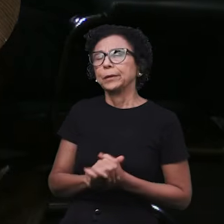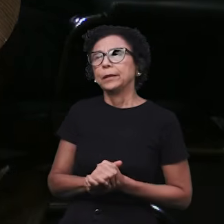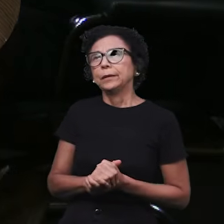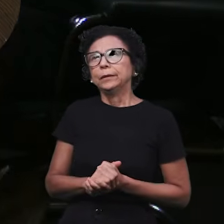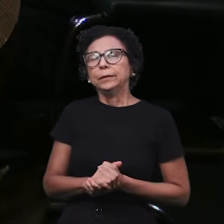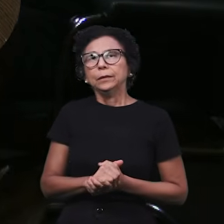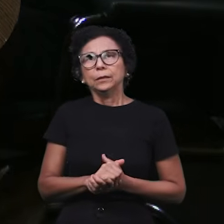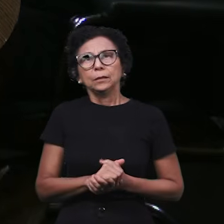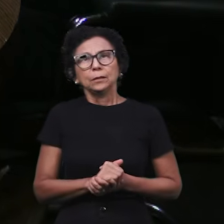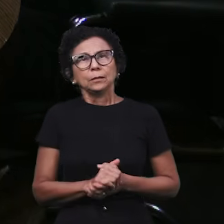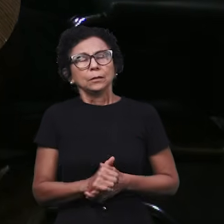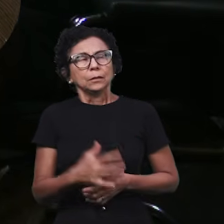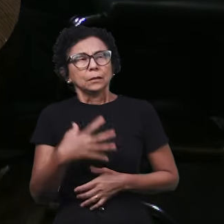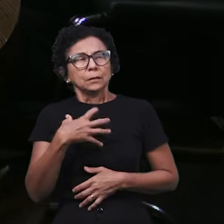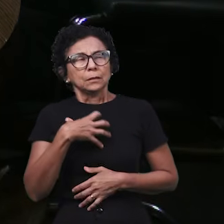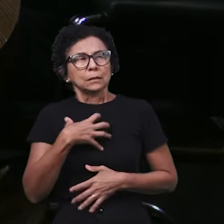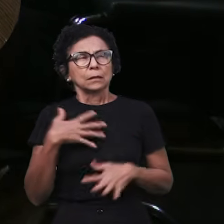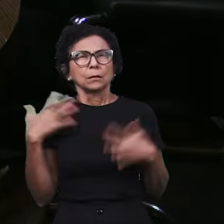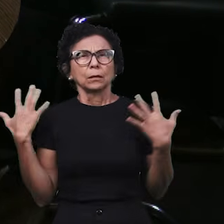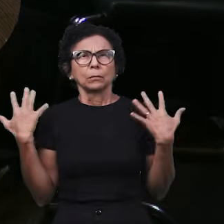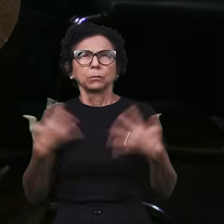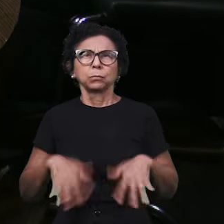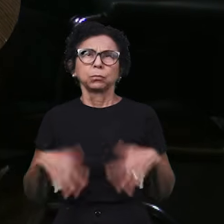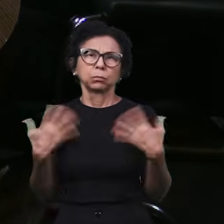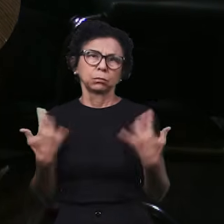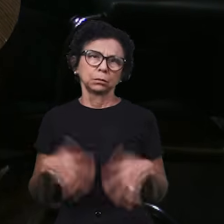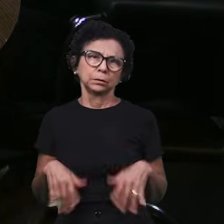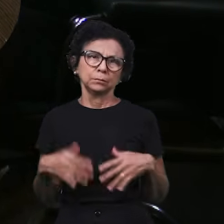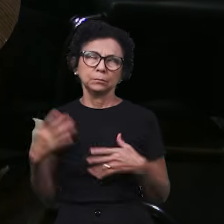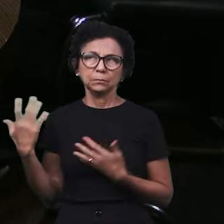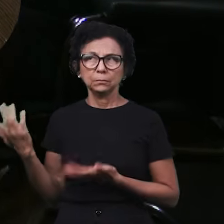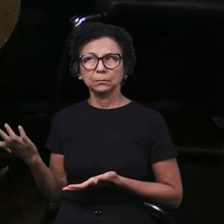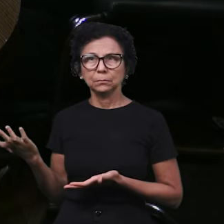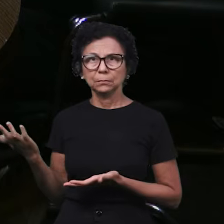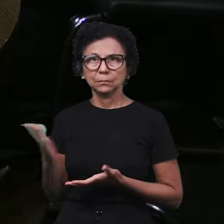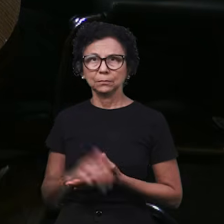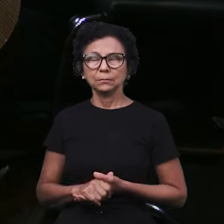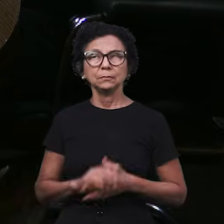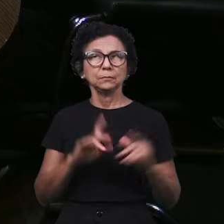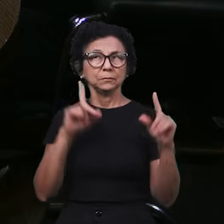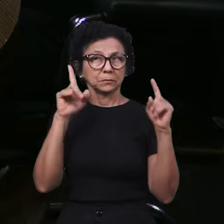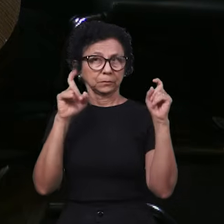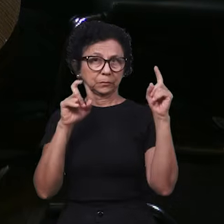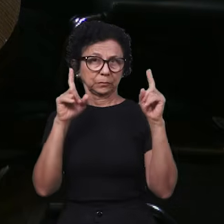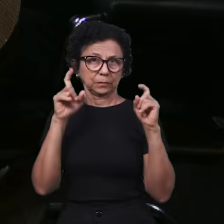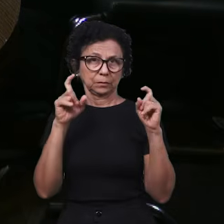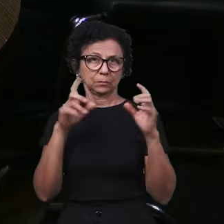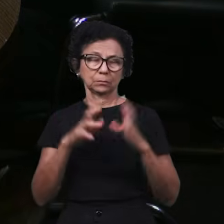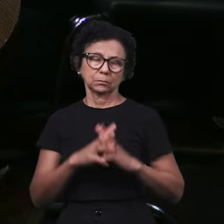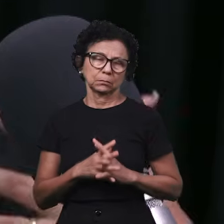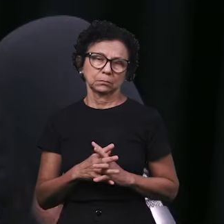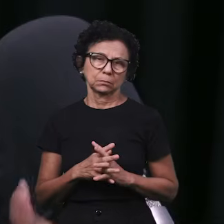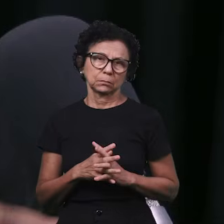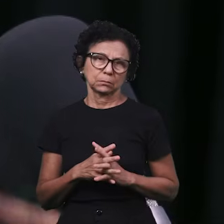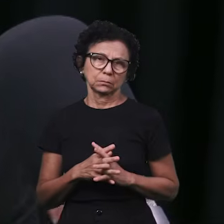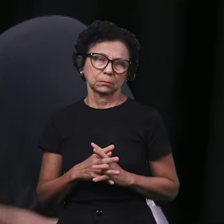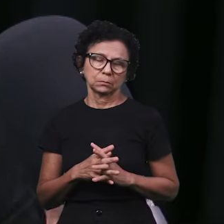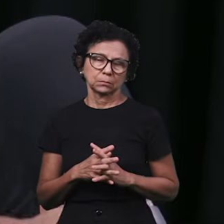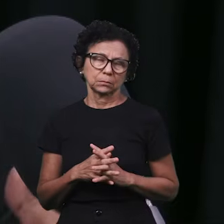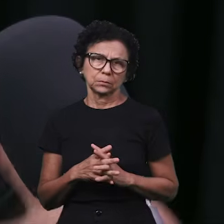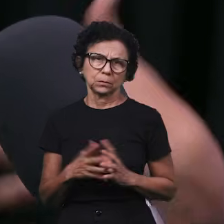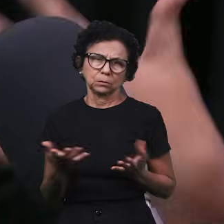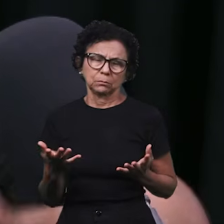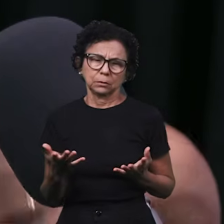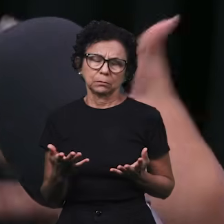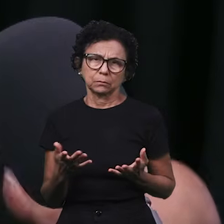tenho desespero, estou desesperada, e eu só fizer assim, mas com uma expressão neutra, você não está desesperada,